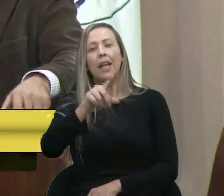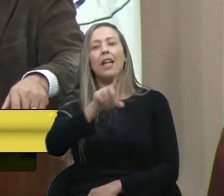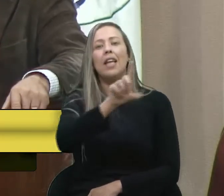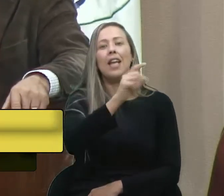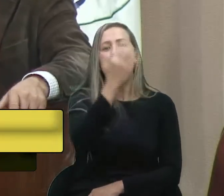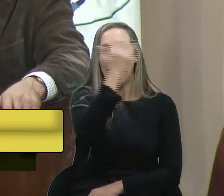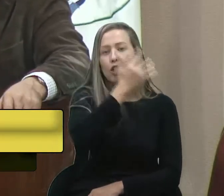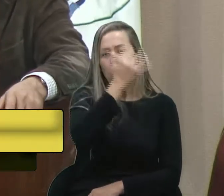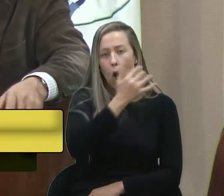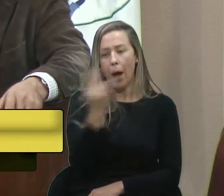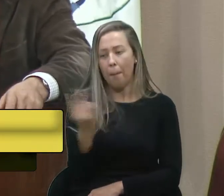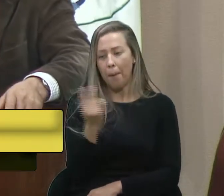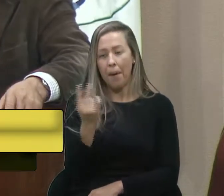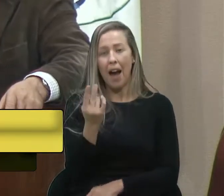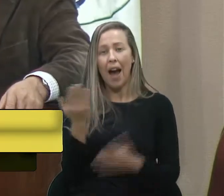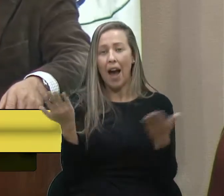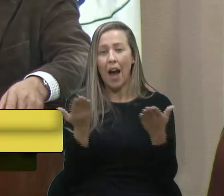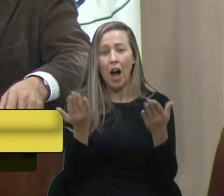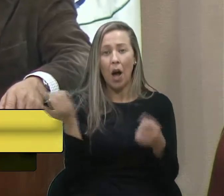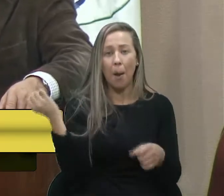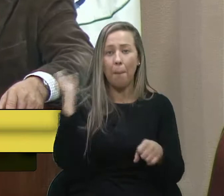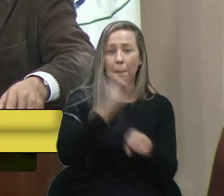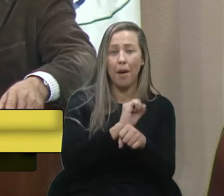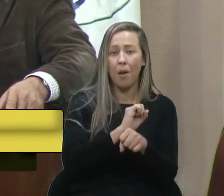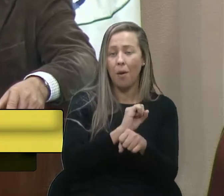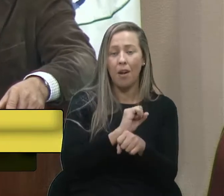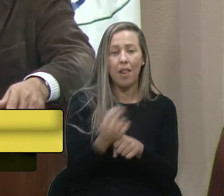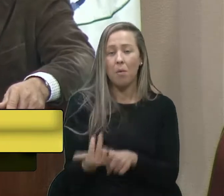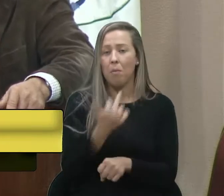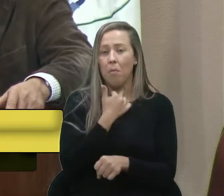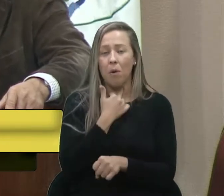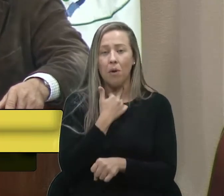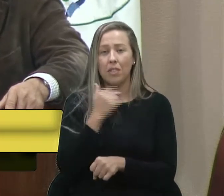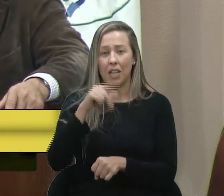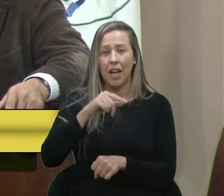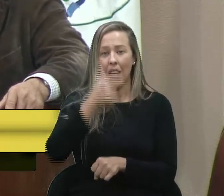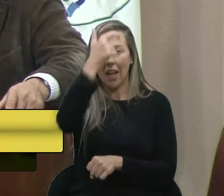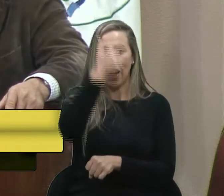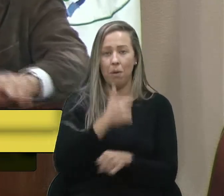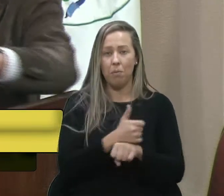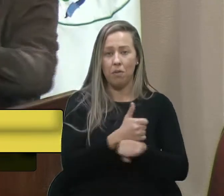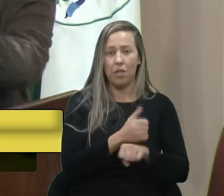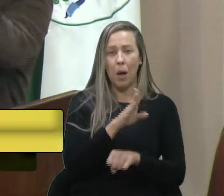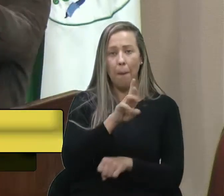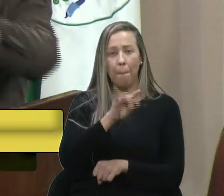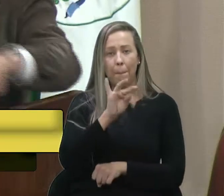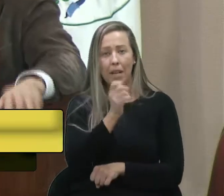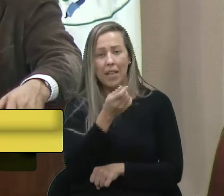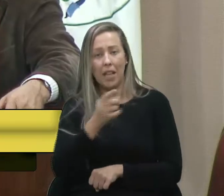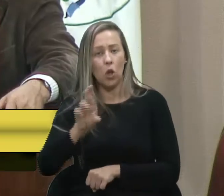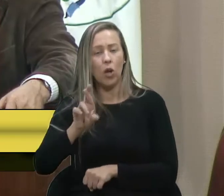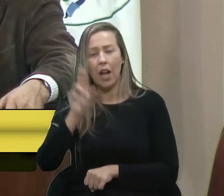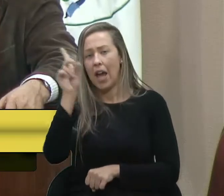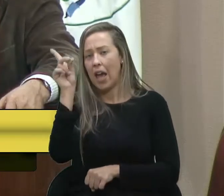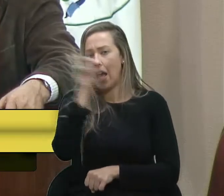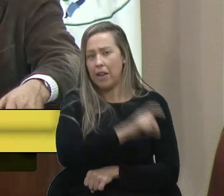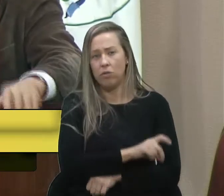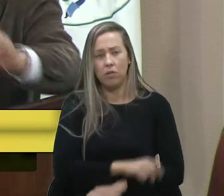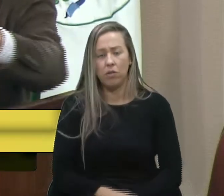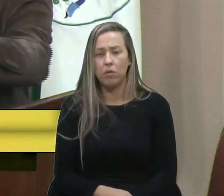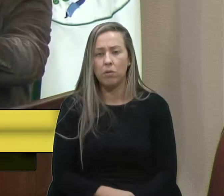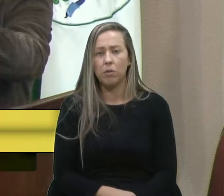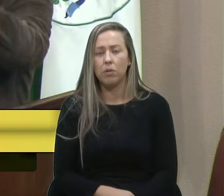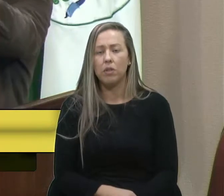mofando. Enquanto não reativar, o Solé está trabalhando para isso, aquele britador, vai ser muito difícil